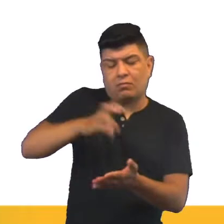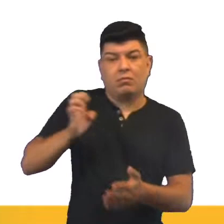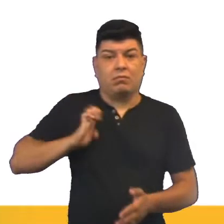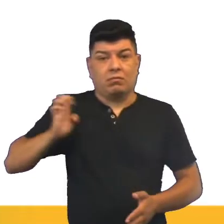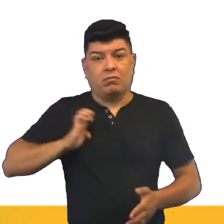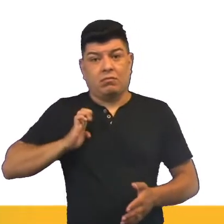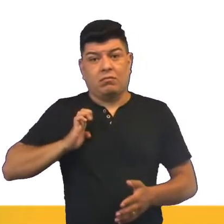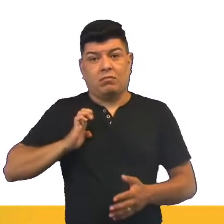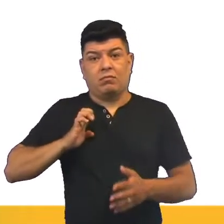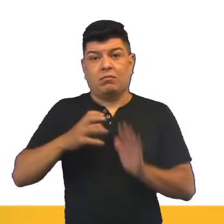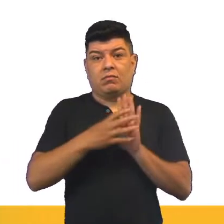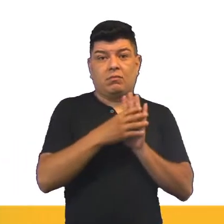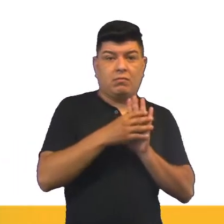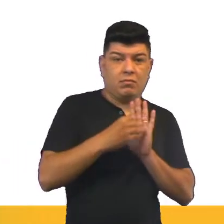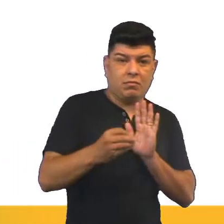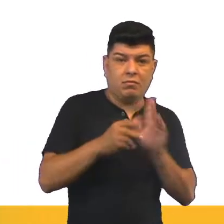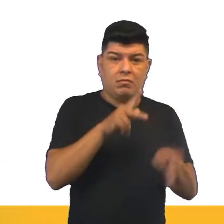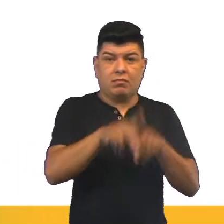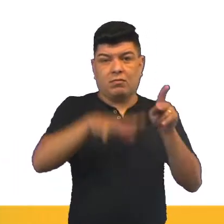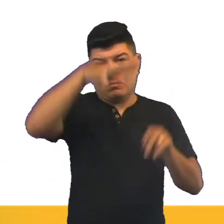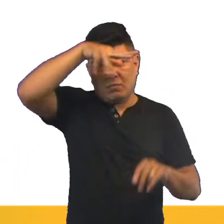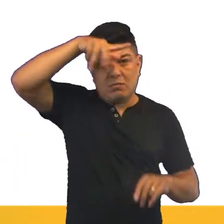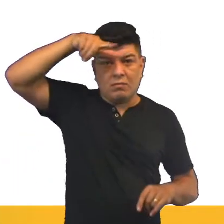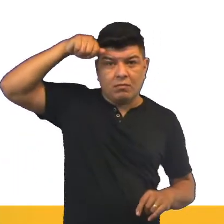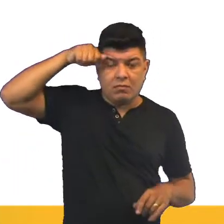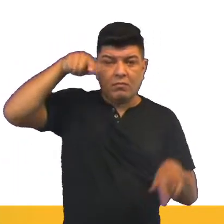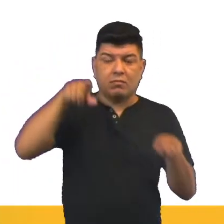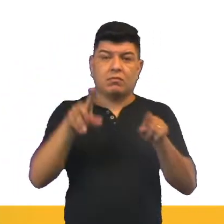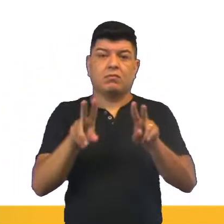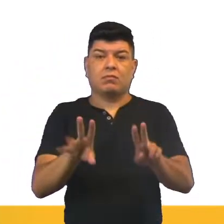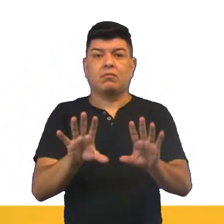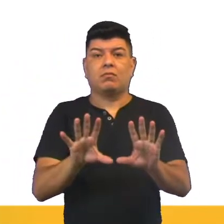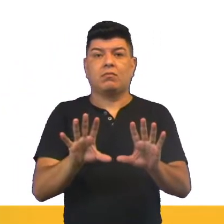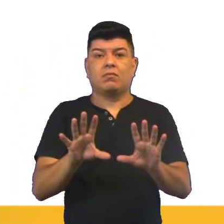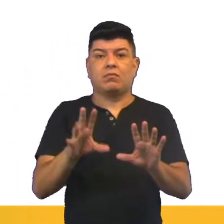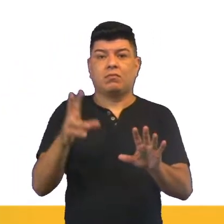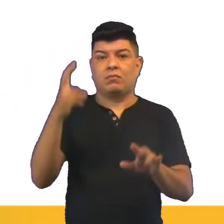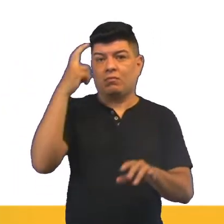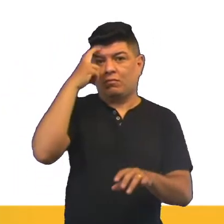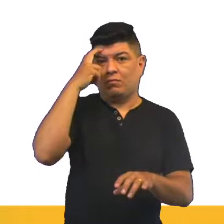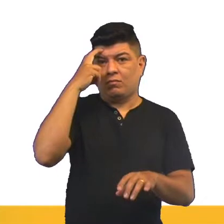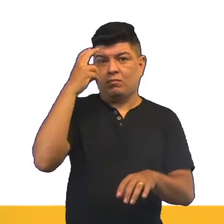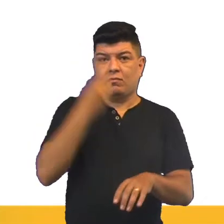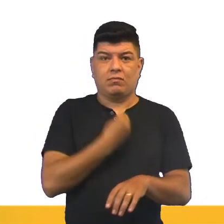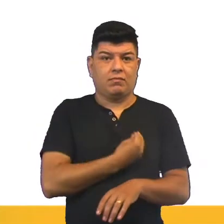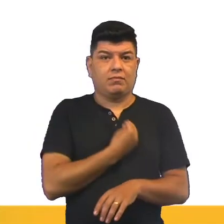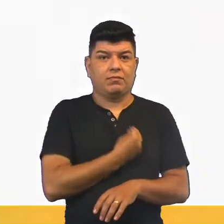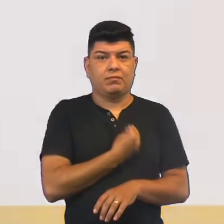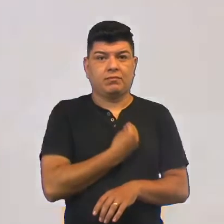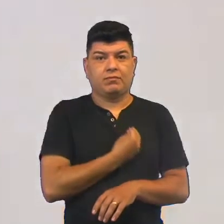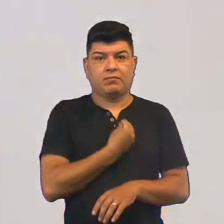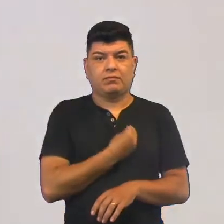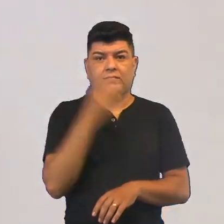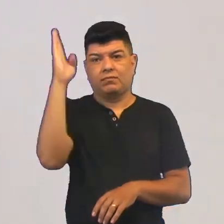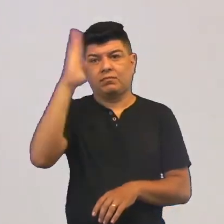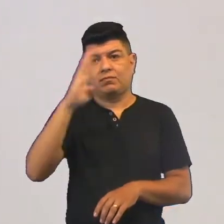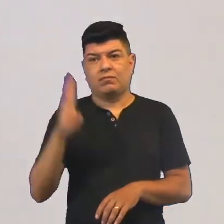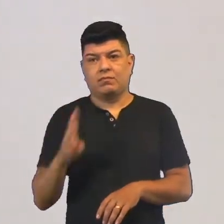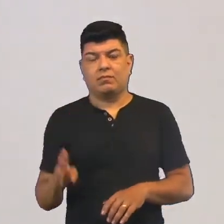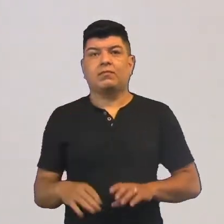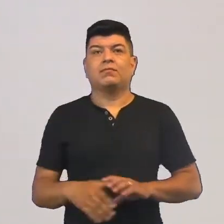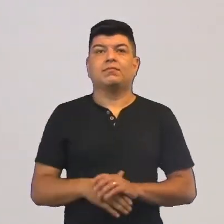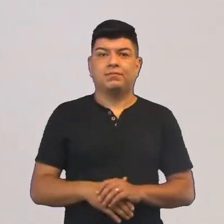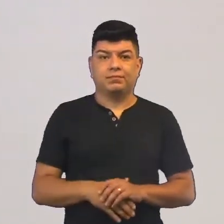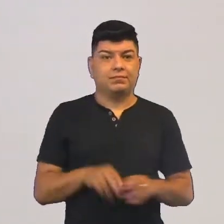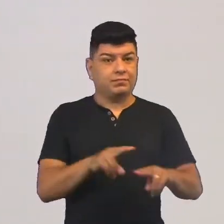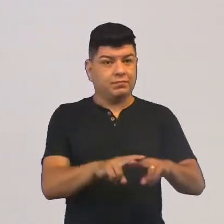o povo do Amazonas, também traduz em si uma das culturas existentes no Brasil,